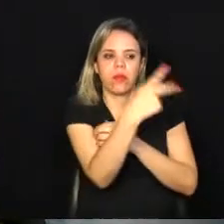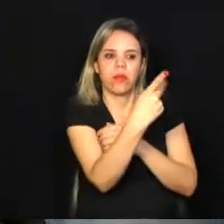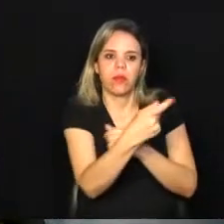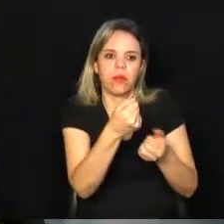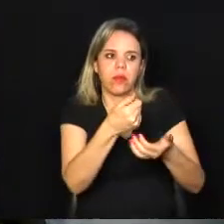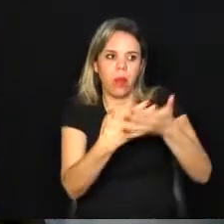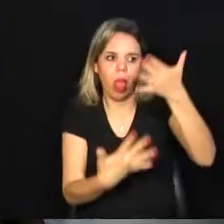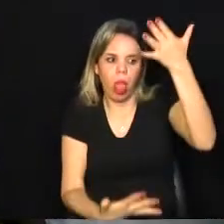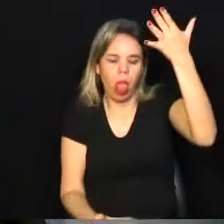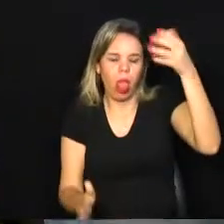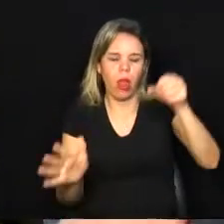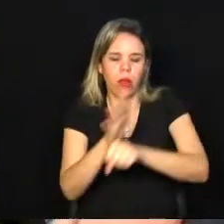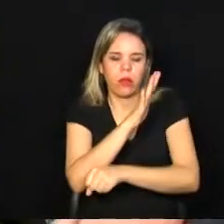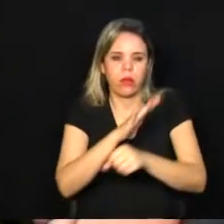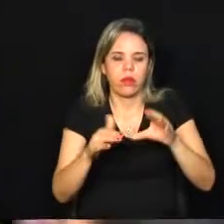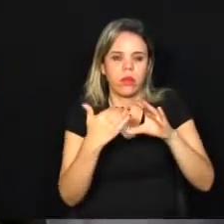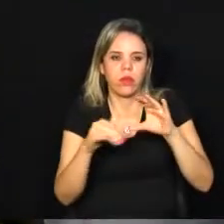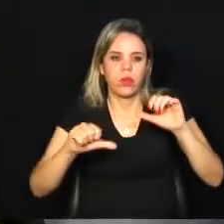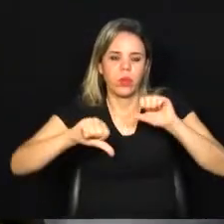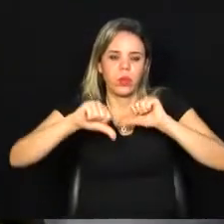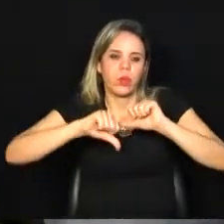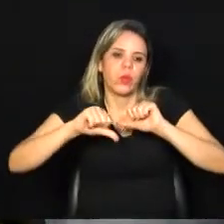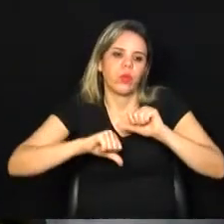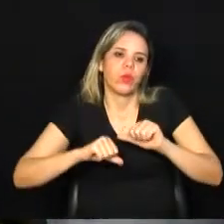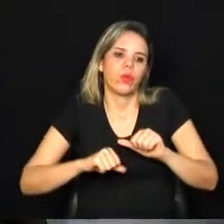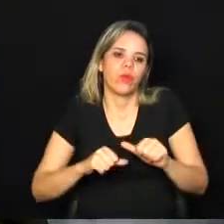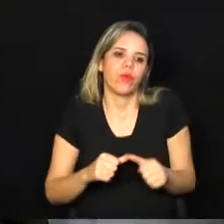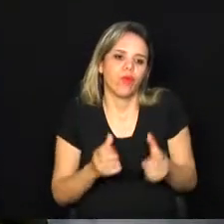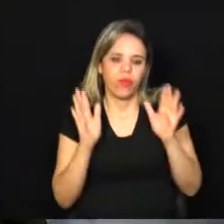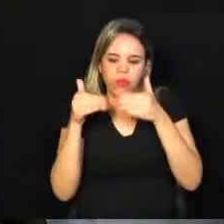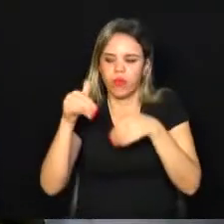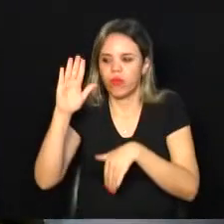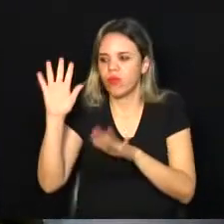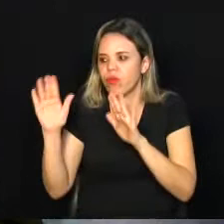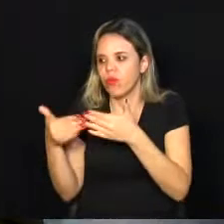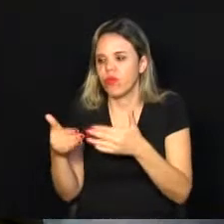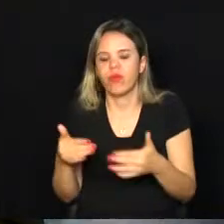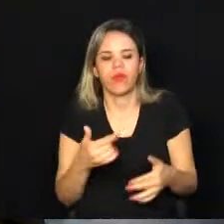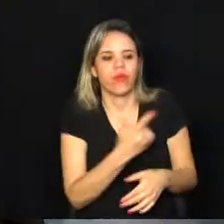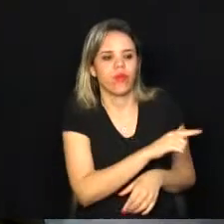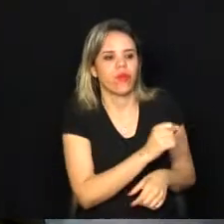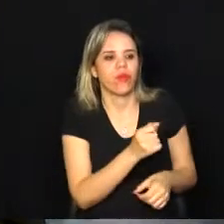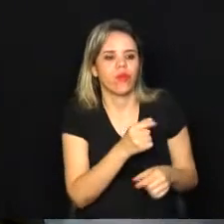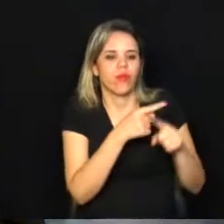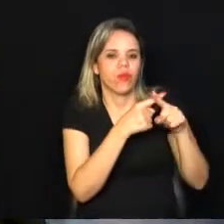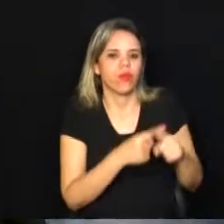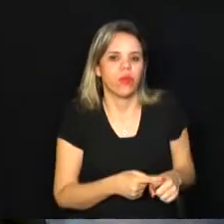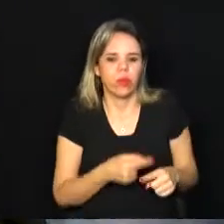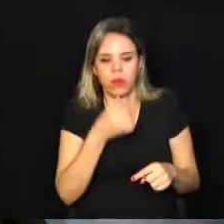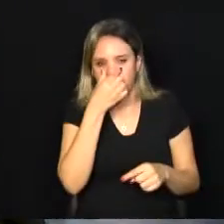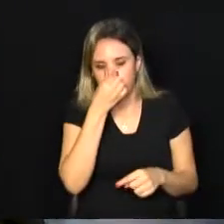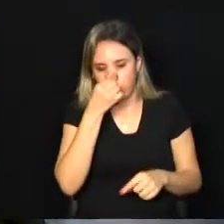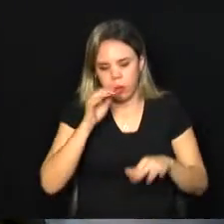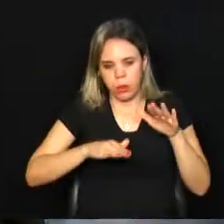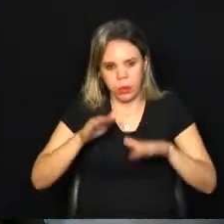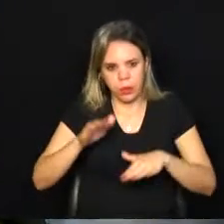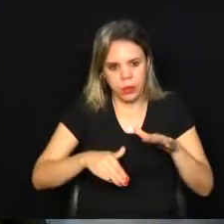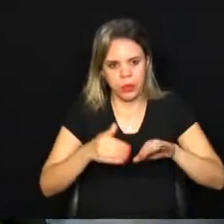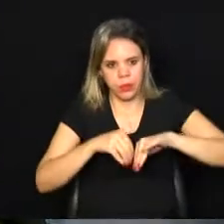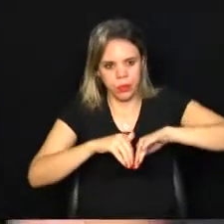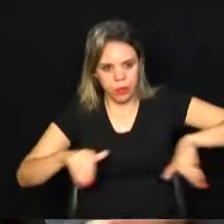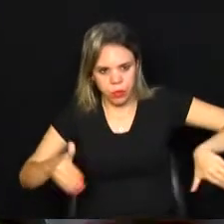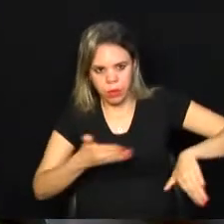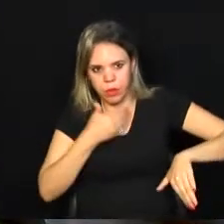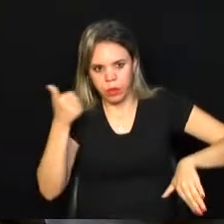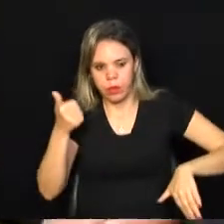se encher de mensagens negativas, que ele se concentrou mais em rede social do que nas partidas. Então, às vezes, esse afastamento ele é